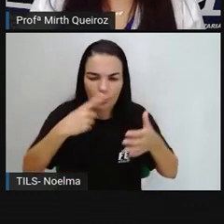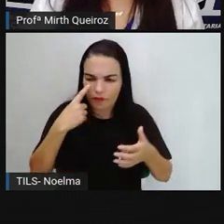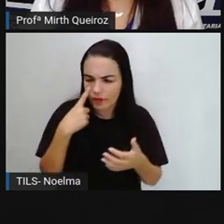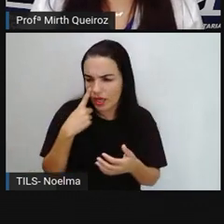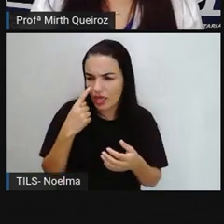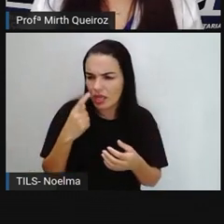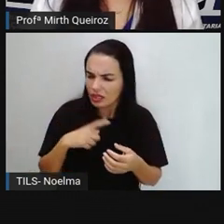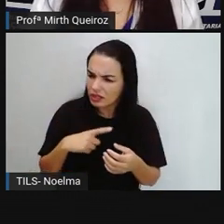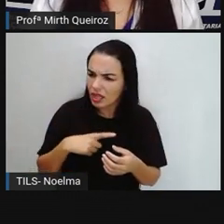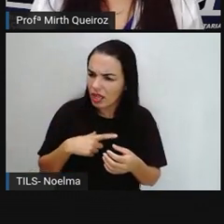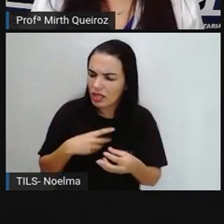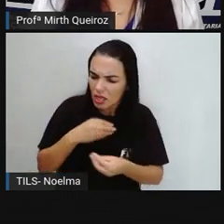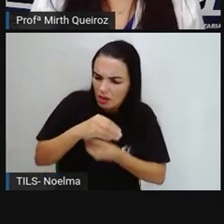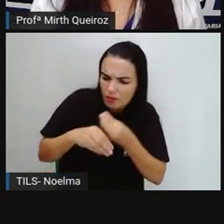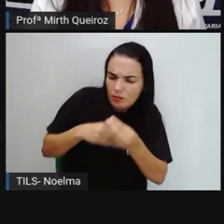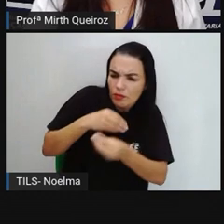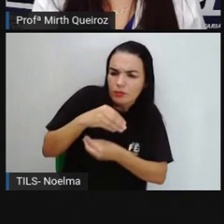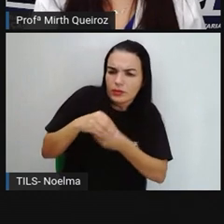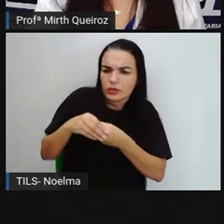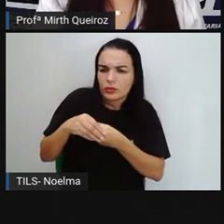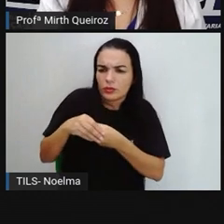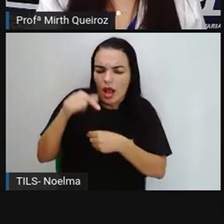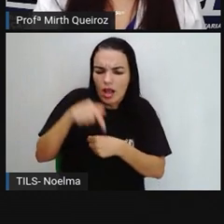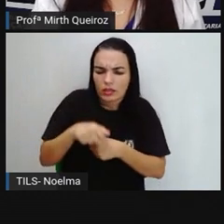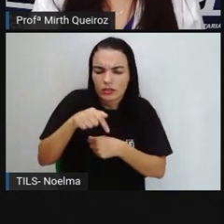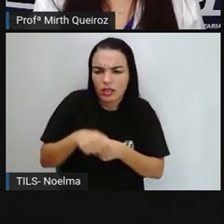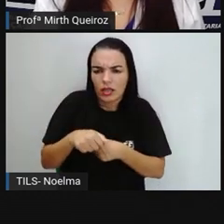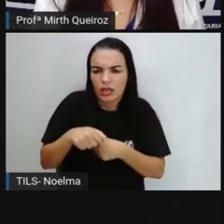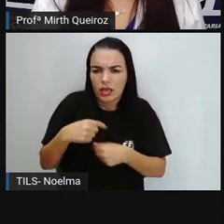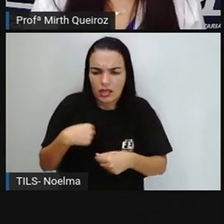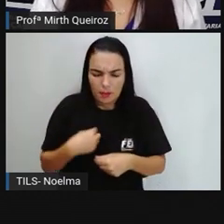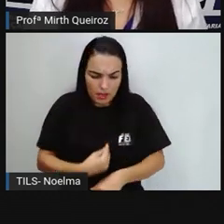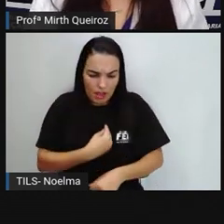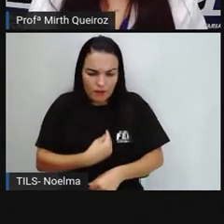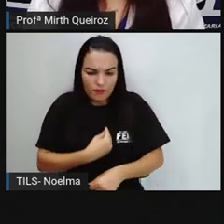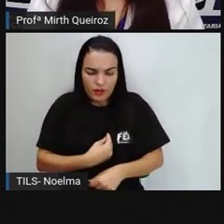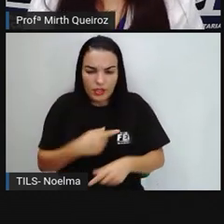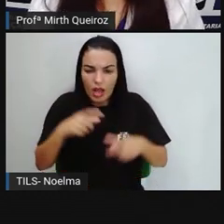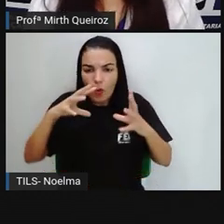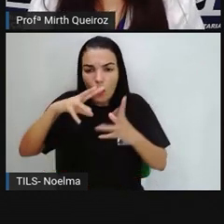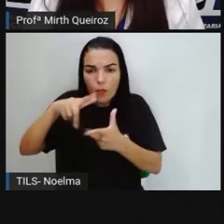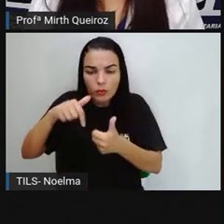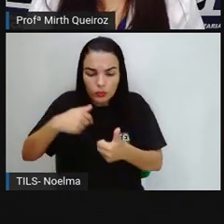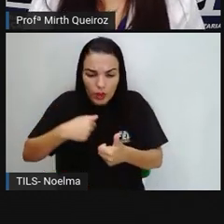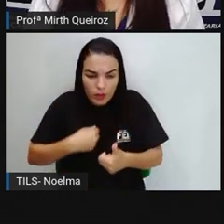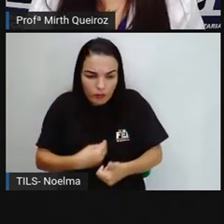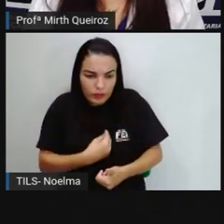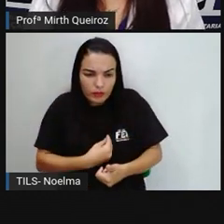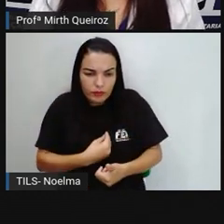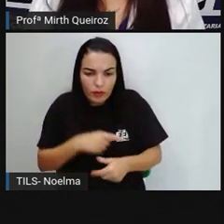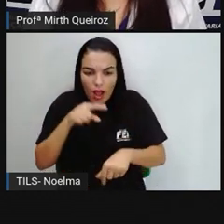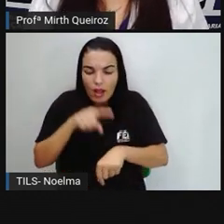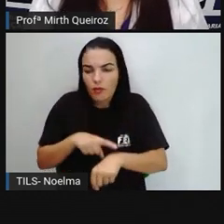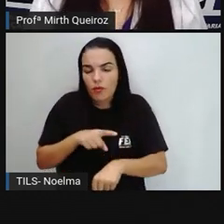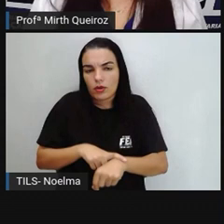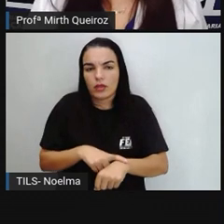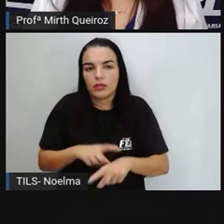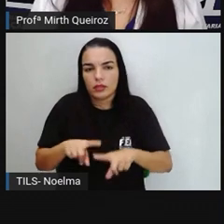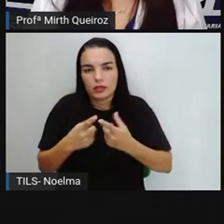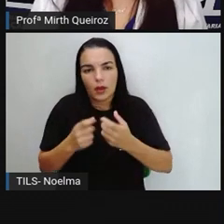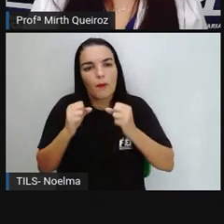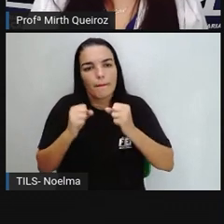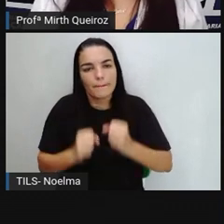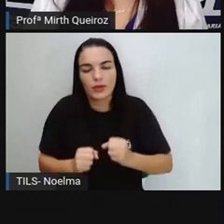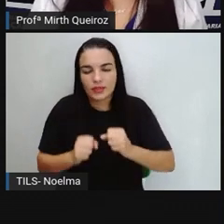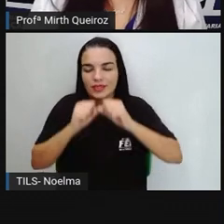só por ler. Eu tenho que ver o que ali daquele texto que tem a ver com o mundo em que eu vivo. E assim, eu vou